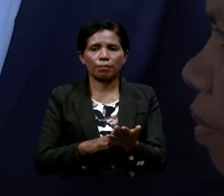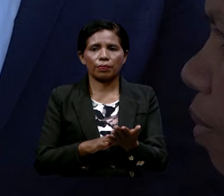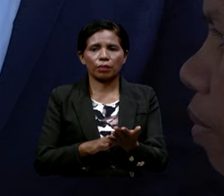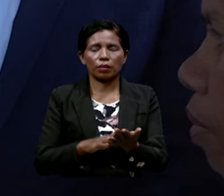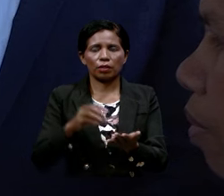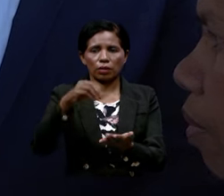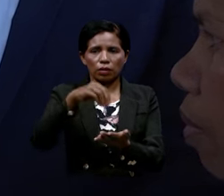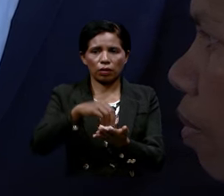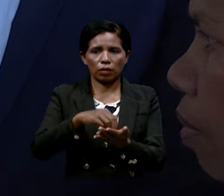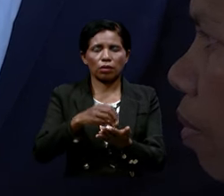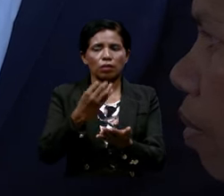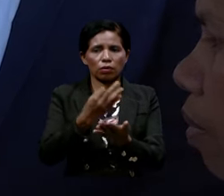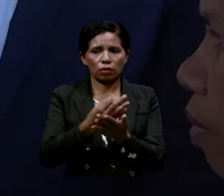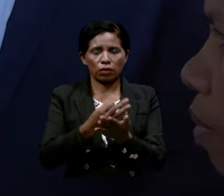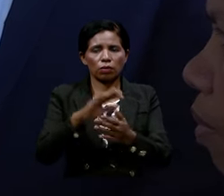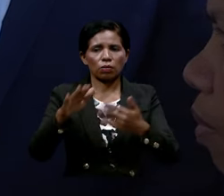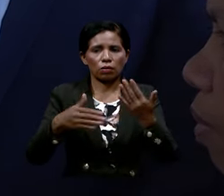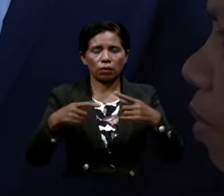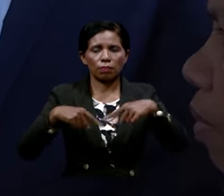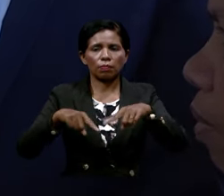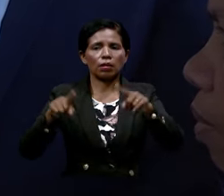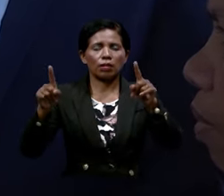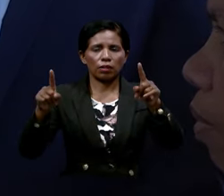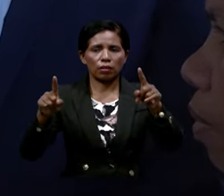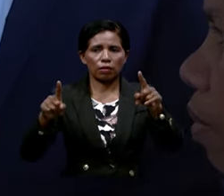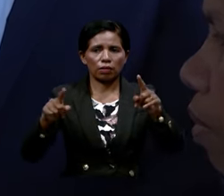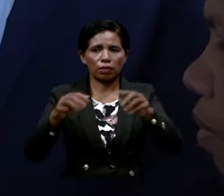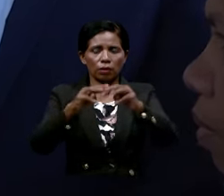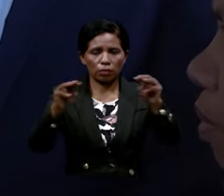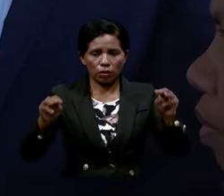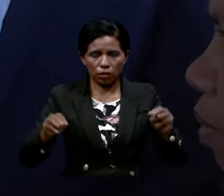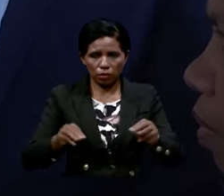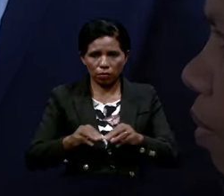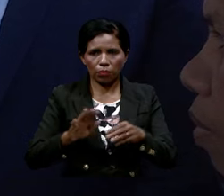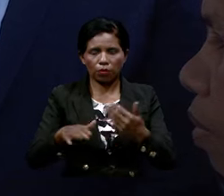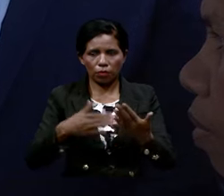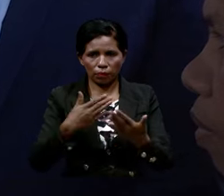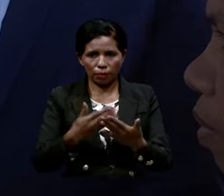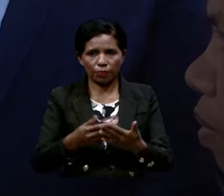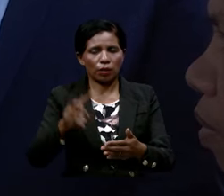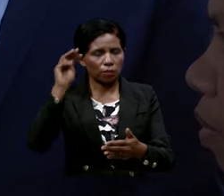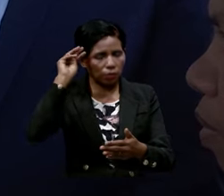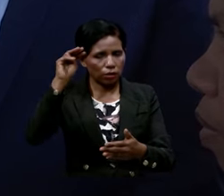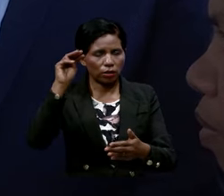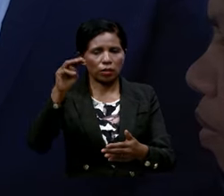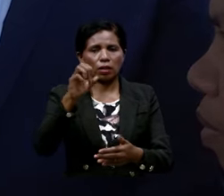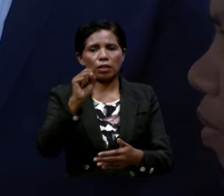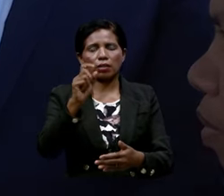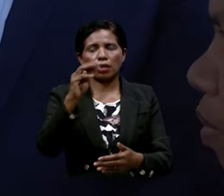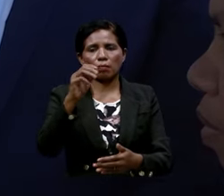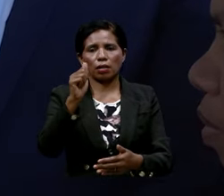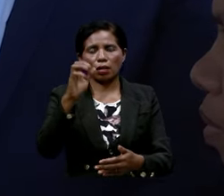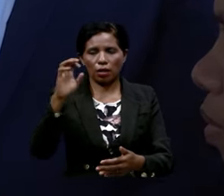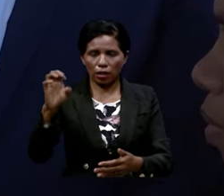aloca outro ona Bahia, cada município. Ministério da Administração Estatal tem dever